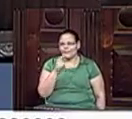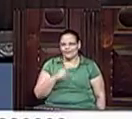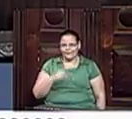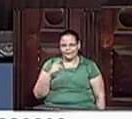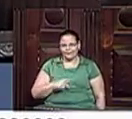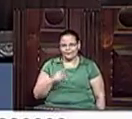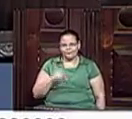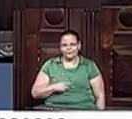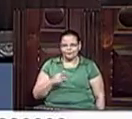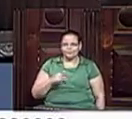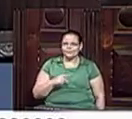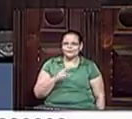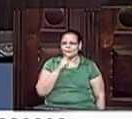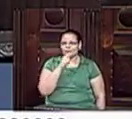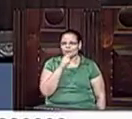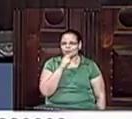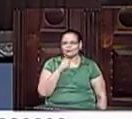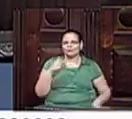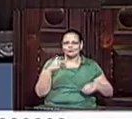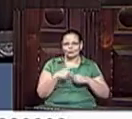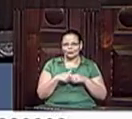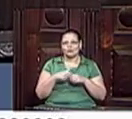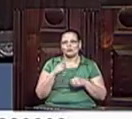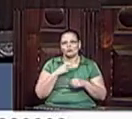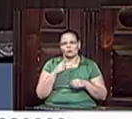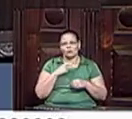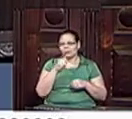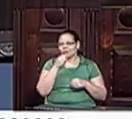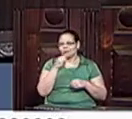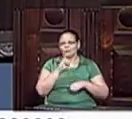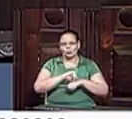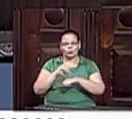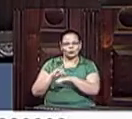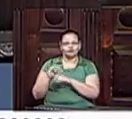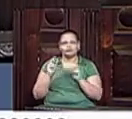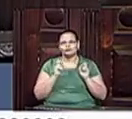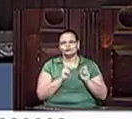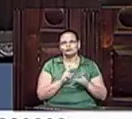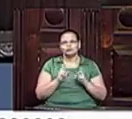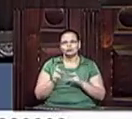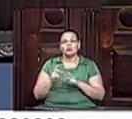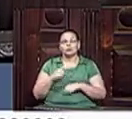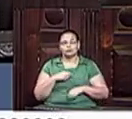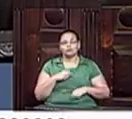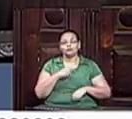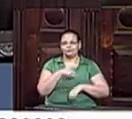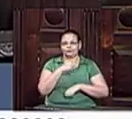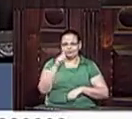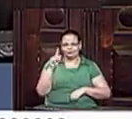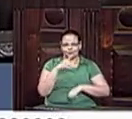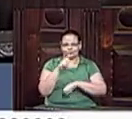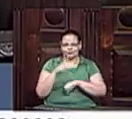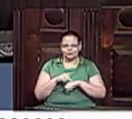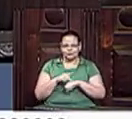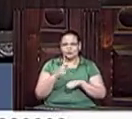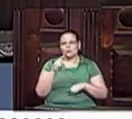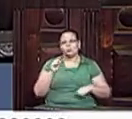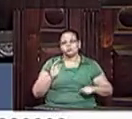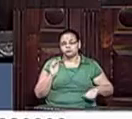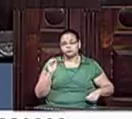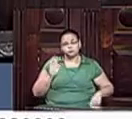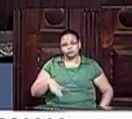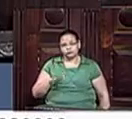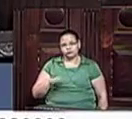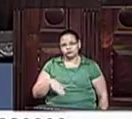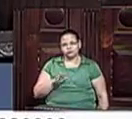refinado você não tem mais o barril, você tem os produtos. E o que o exporta é o preço de venda. O